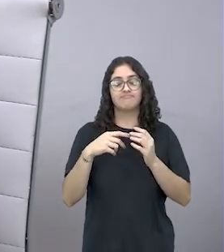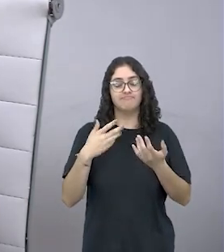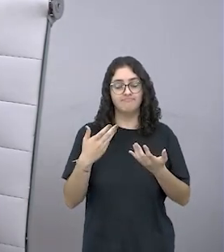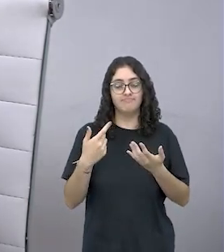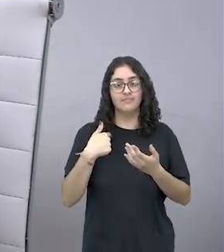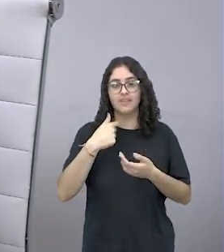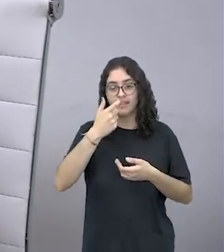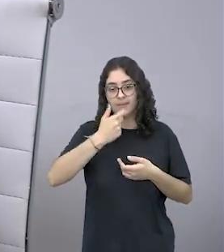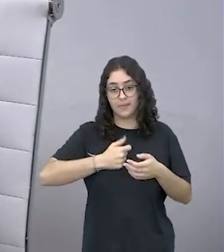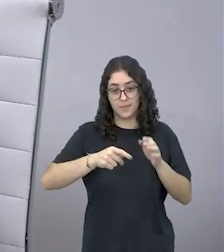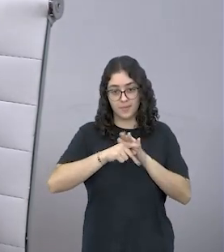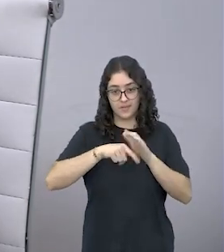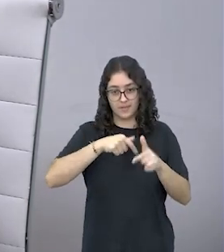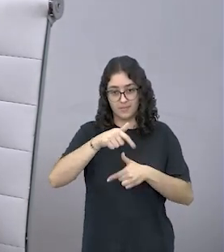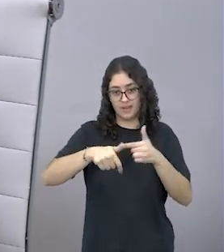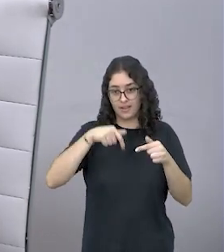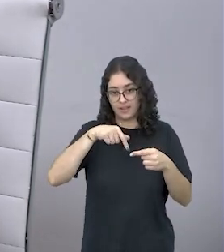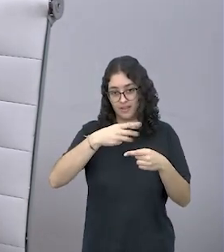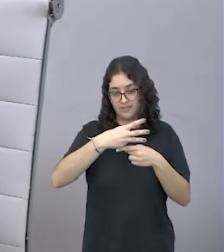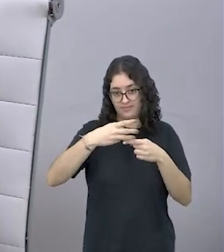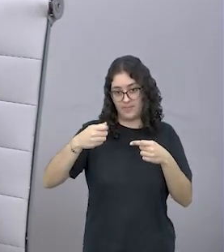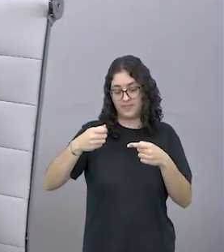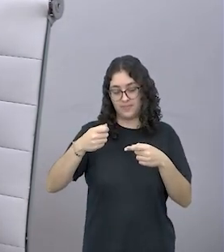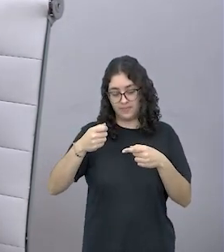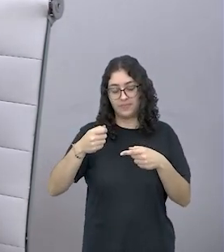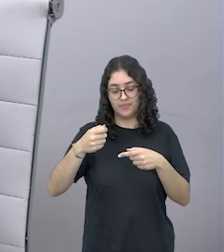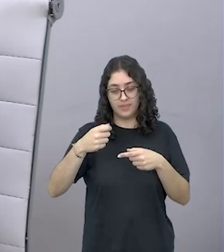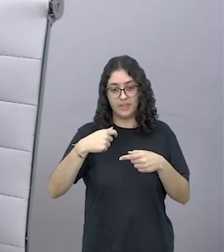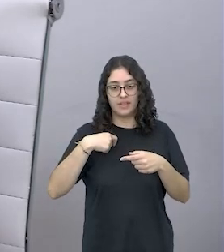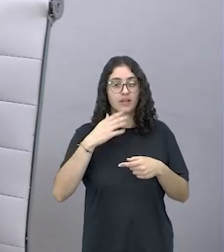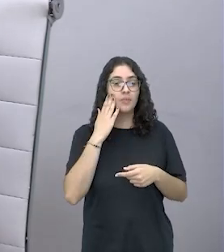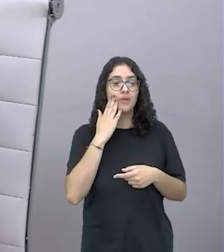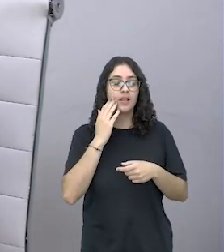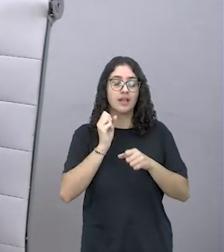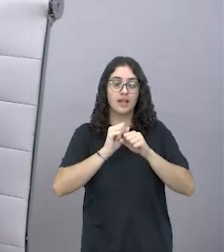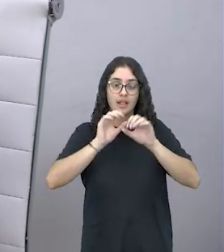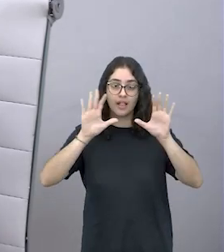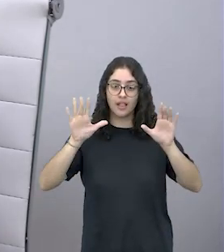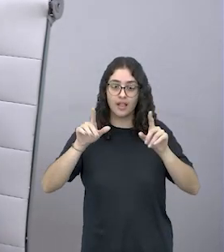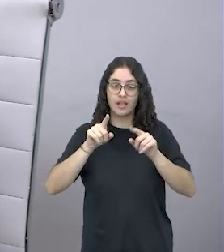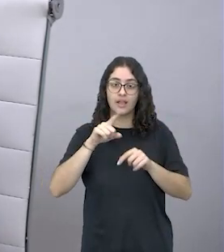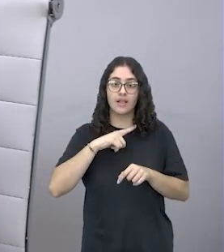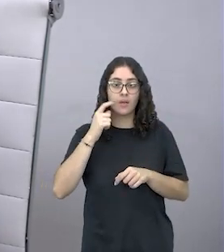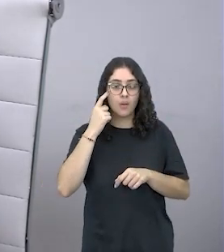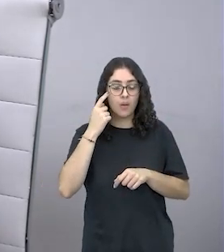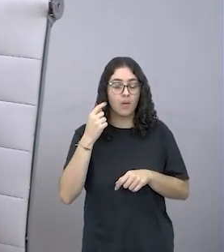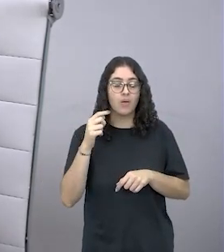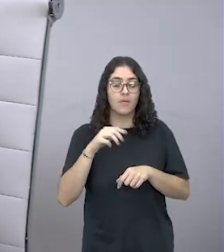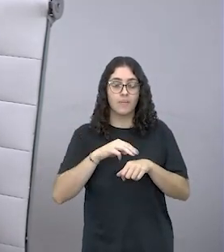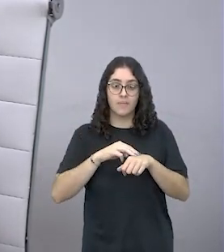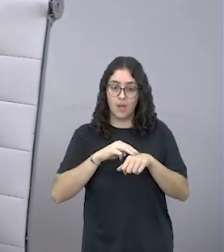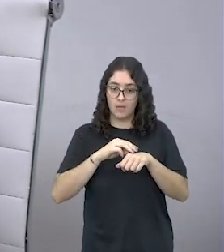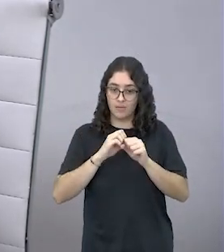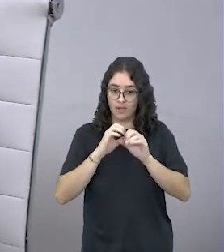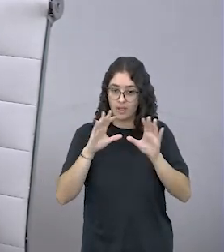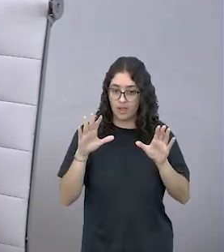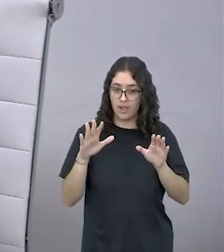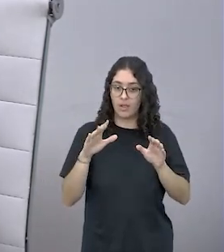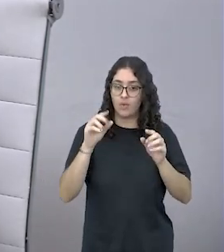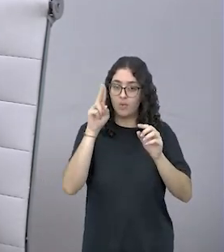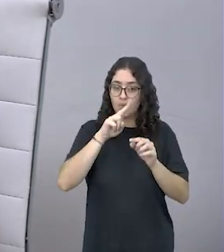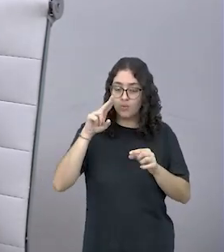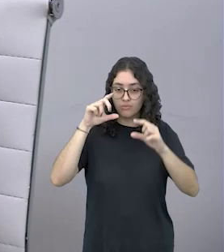sou formadora EFAP. Sou uma mulher de pele clara, olhos castanhos, uso óculos, tenho